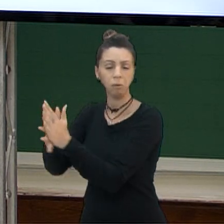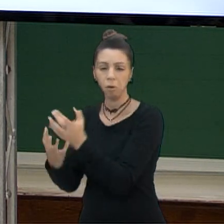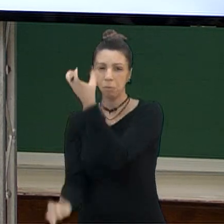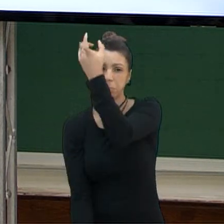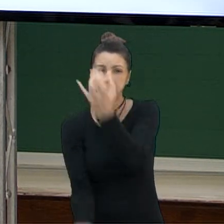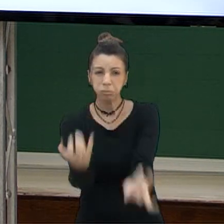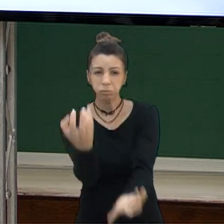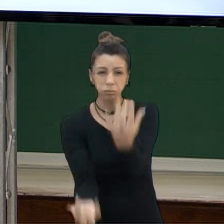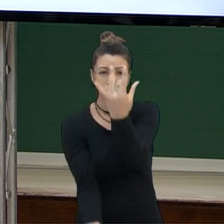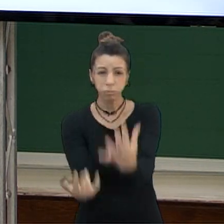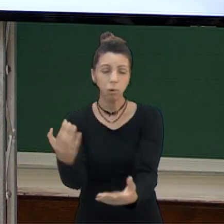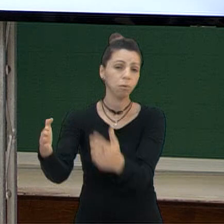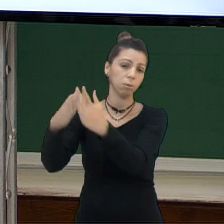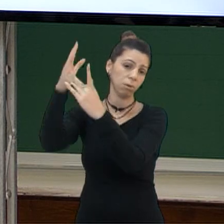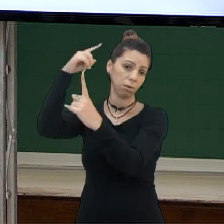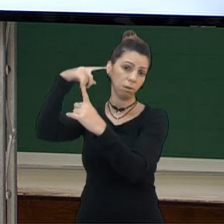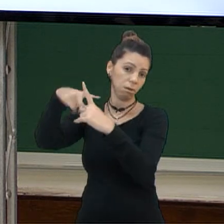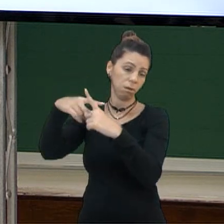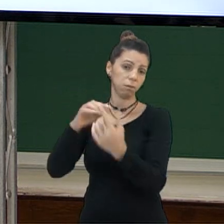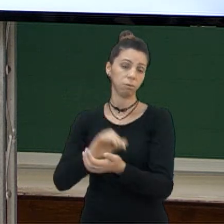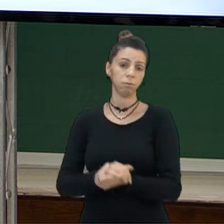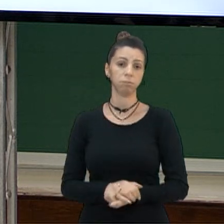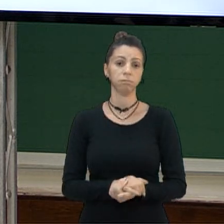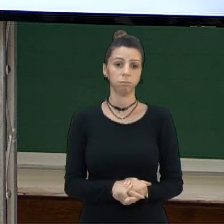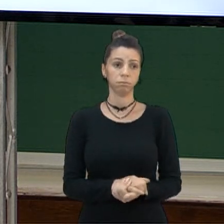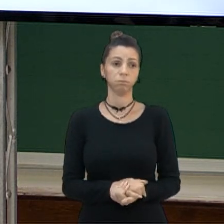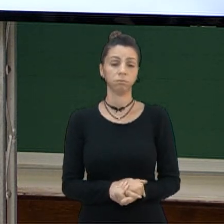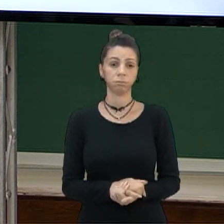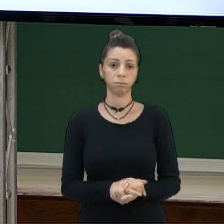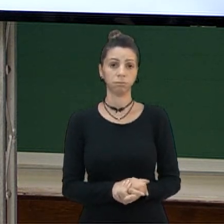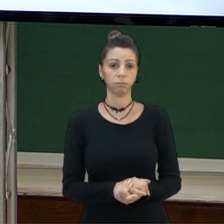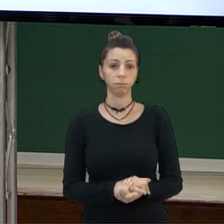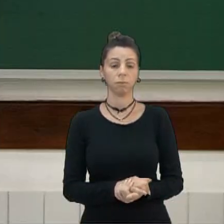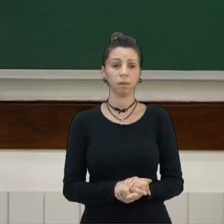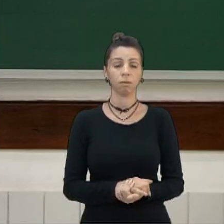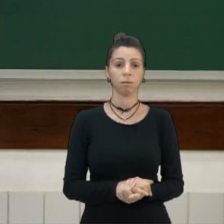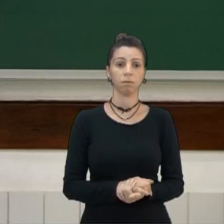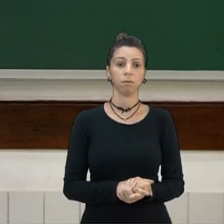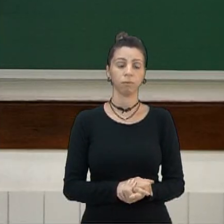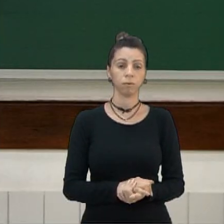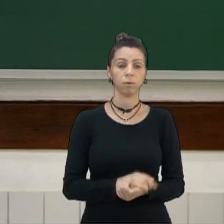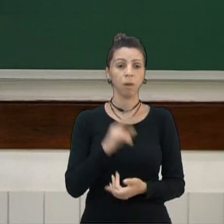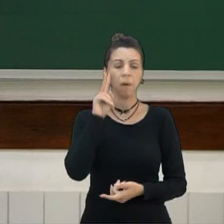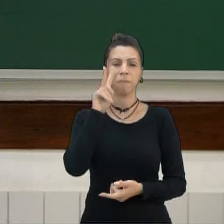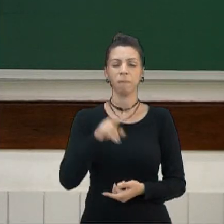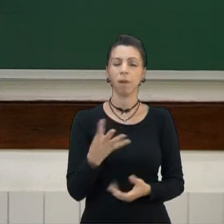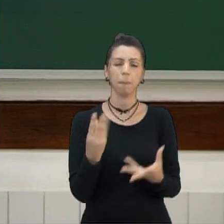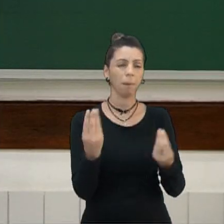em igrejas. Isso você vê muito também, tá? Dentro das reportagens.